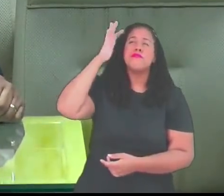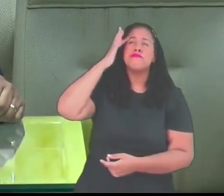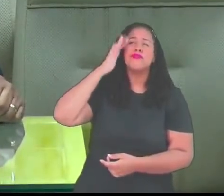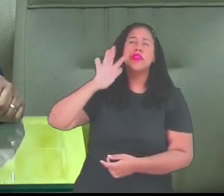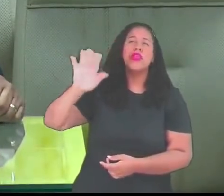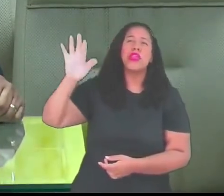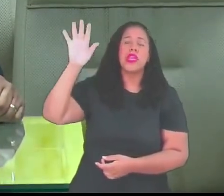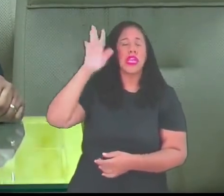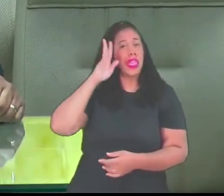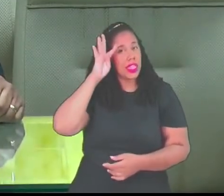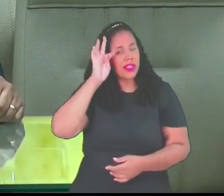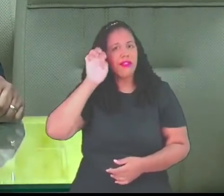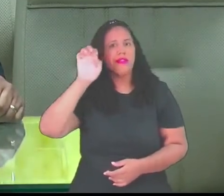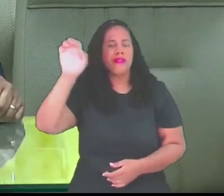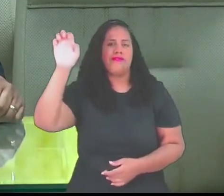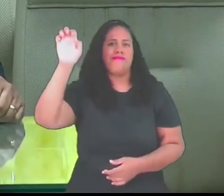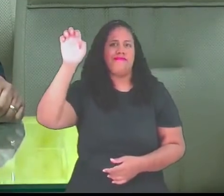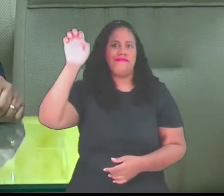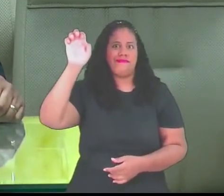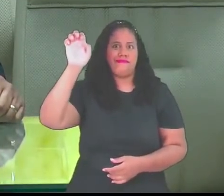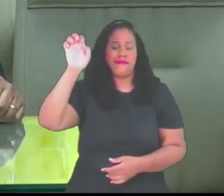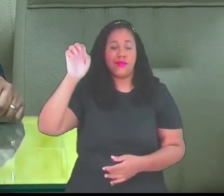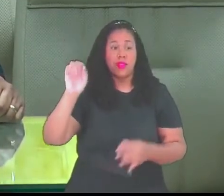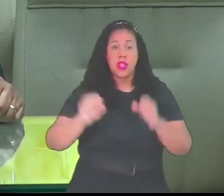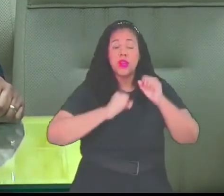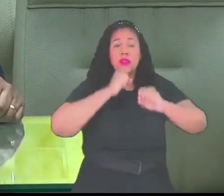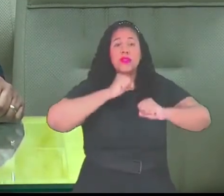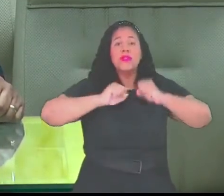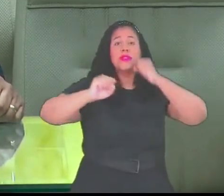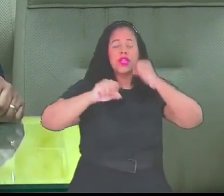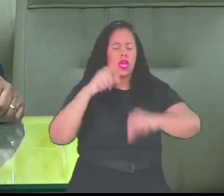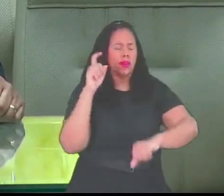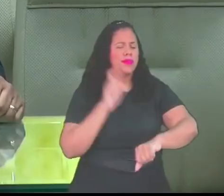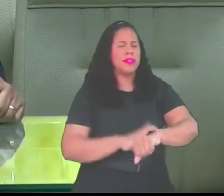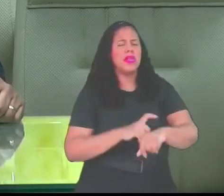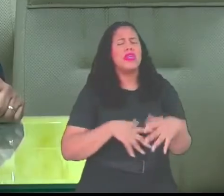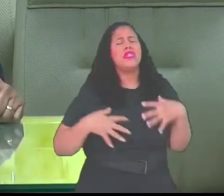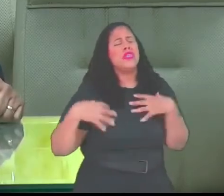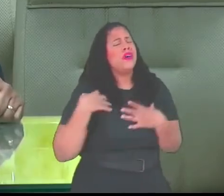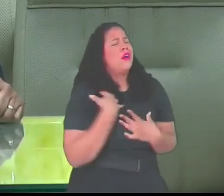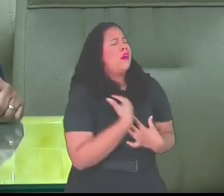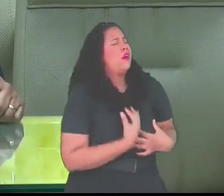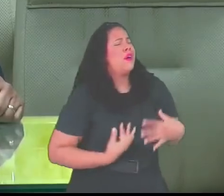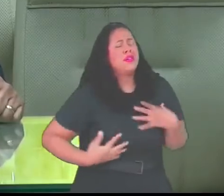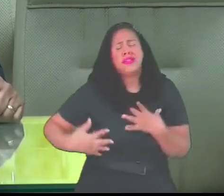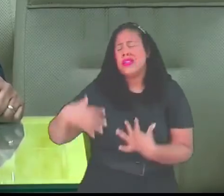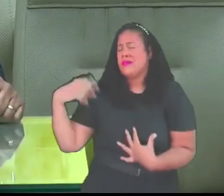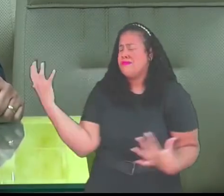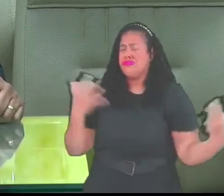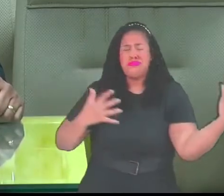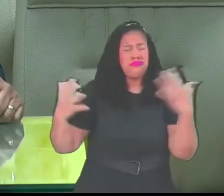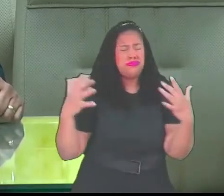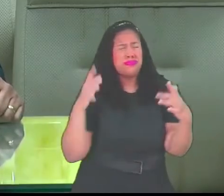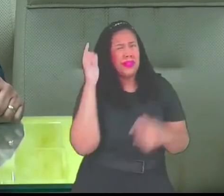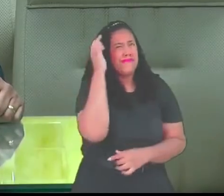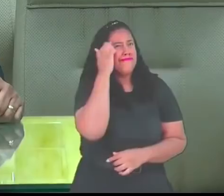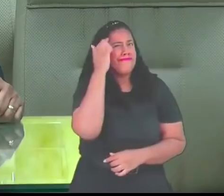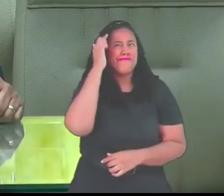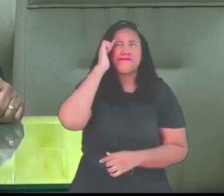fé. Um salmo de hora de angústia, de tribulação, de